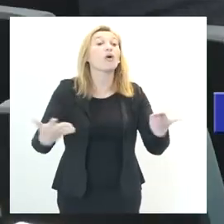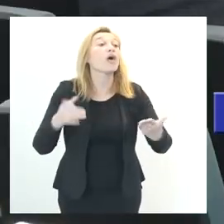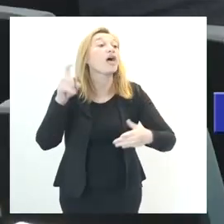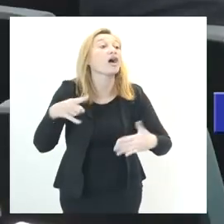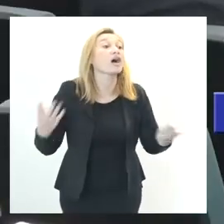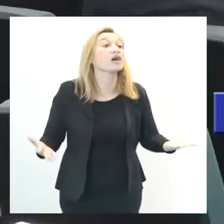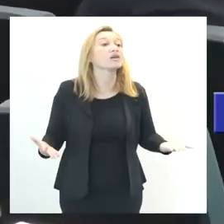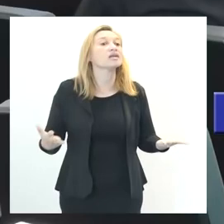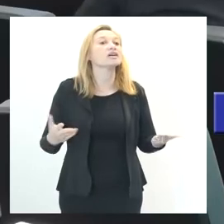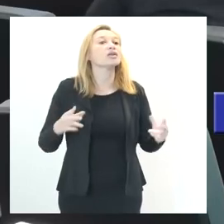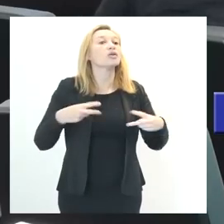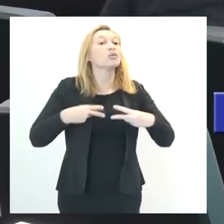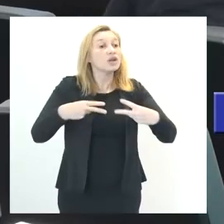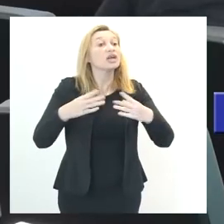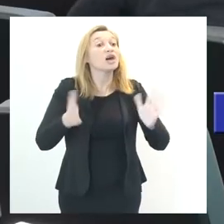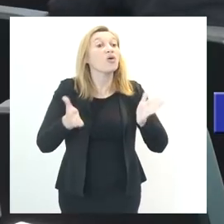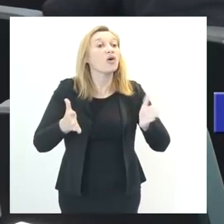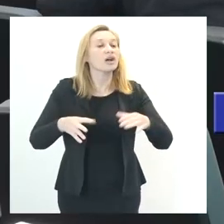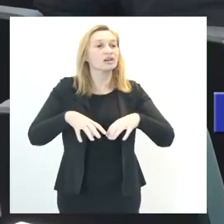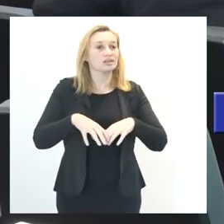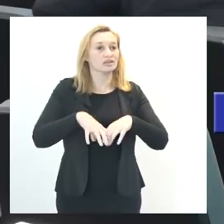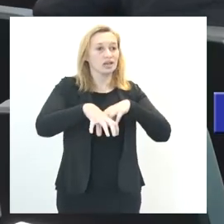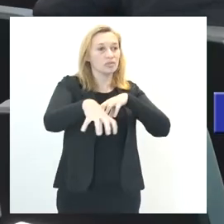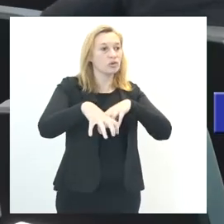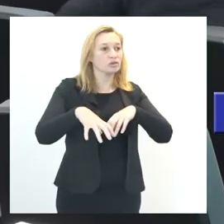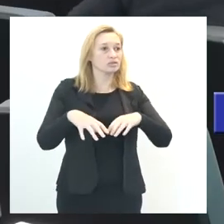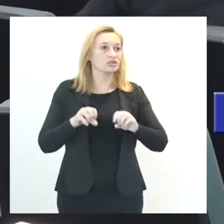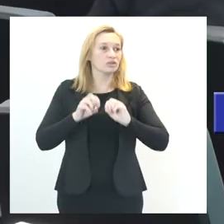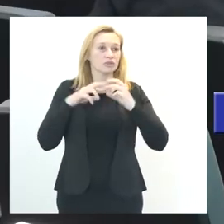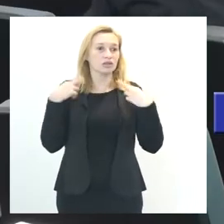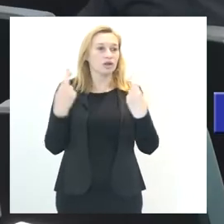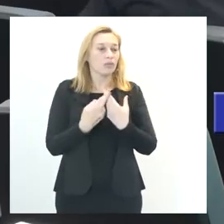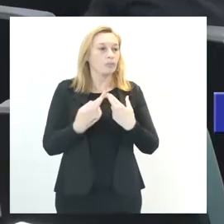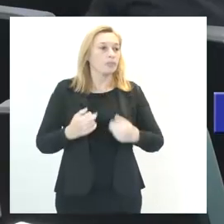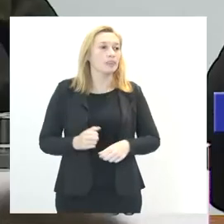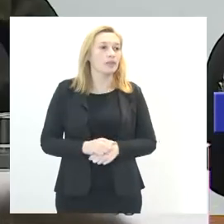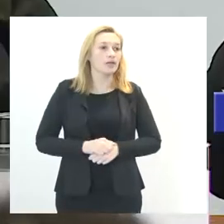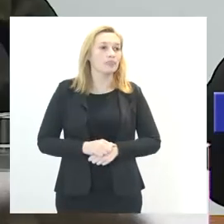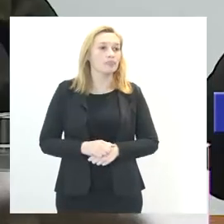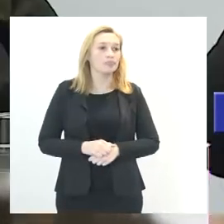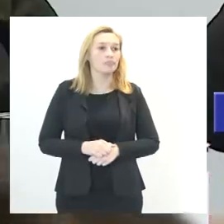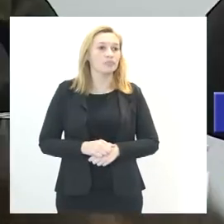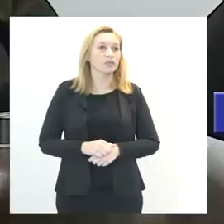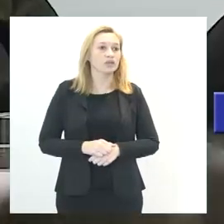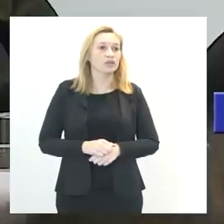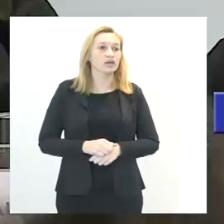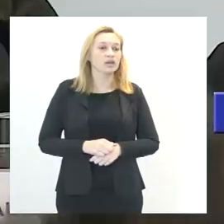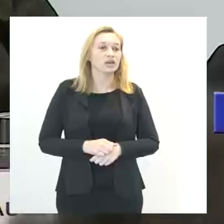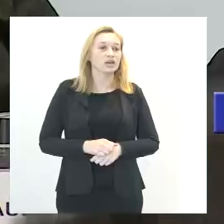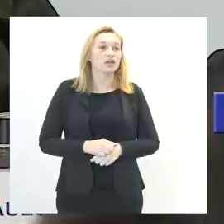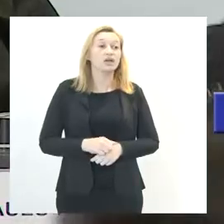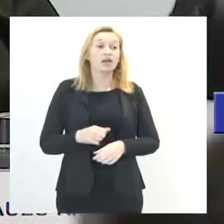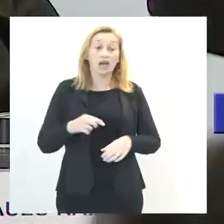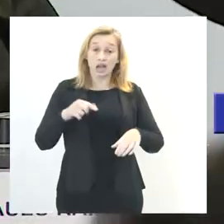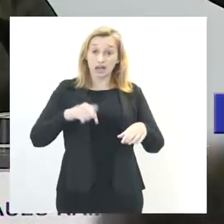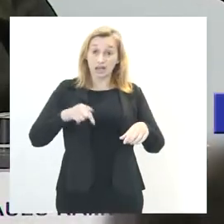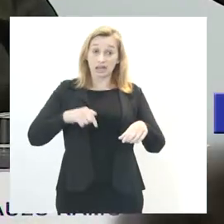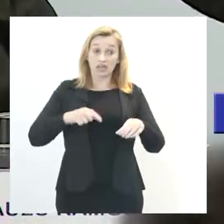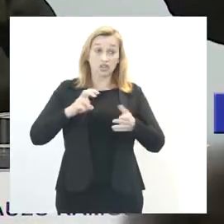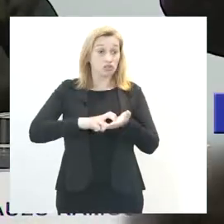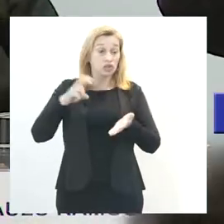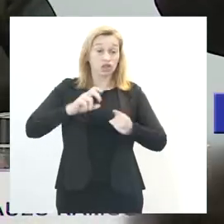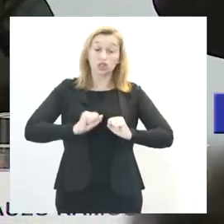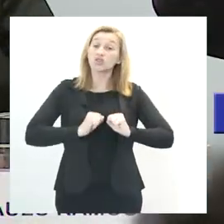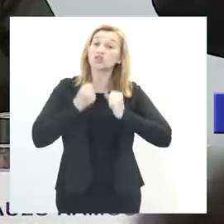e para dizer o seguinte ainda tem participou da parte da manhã todos os